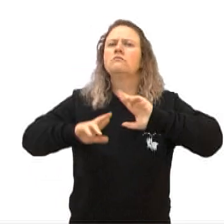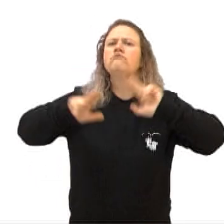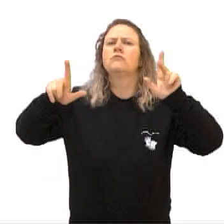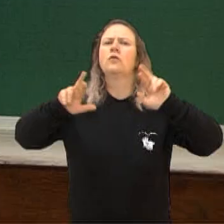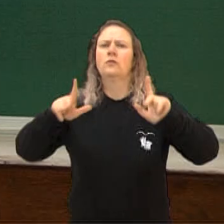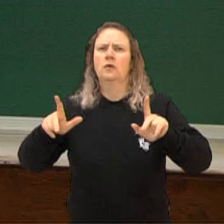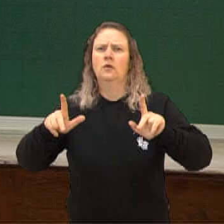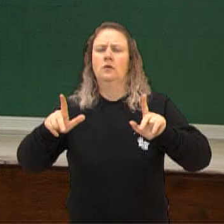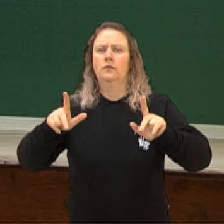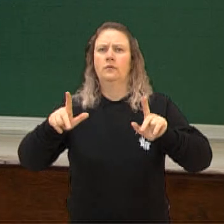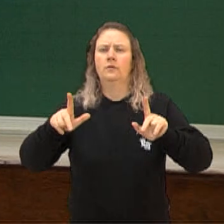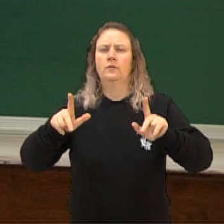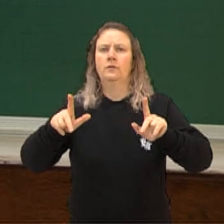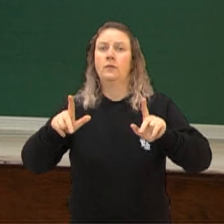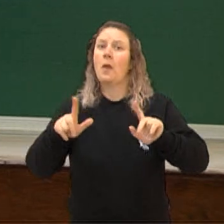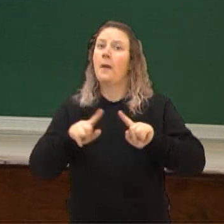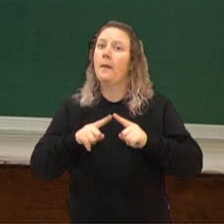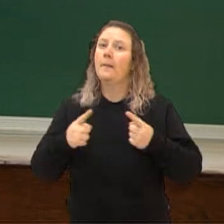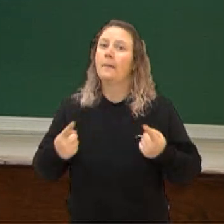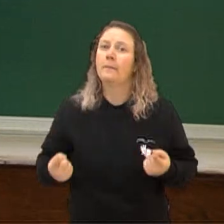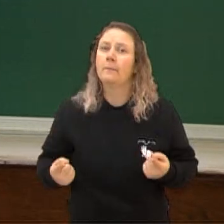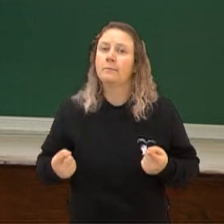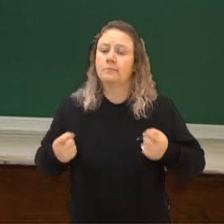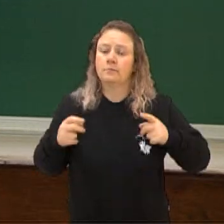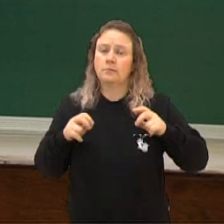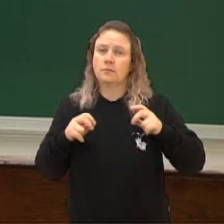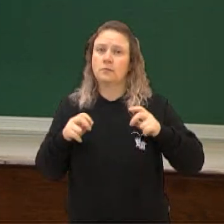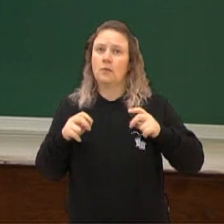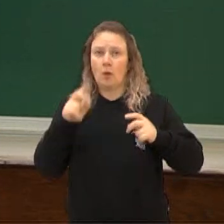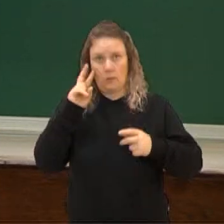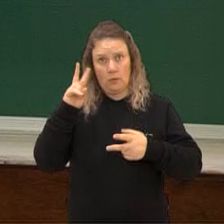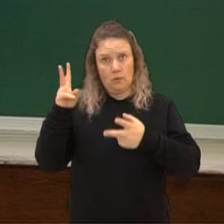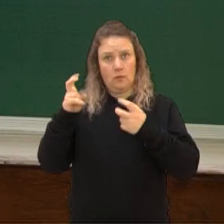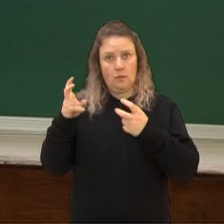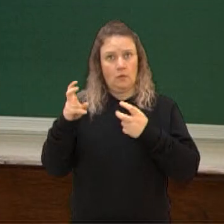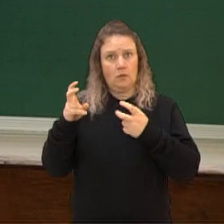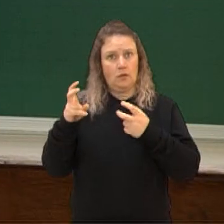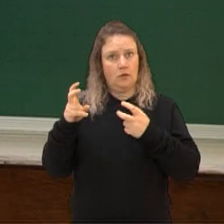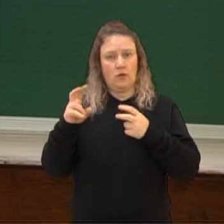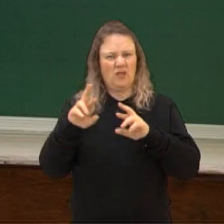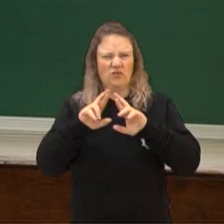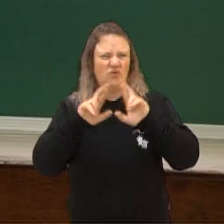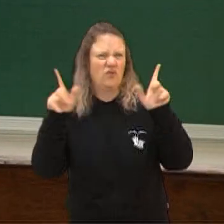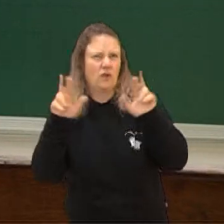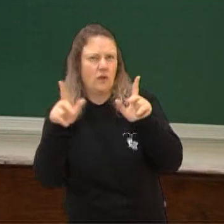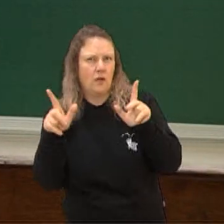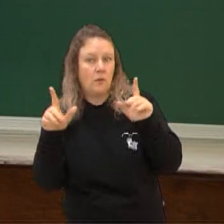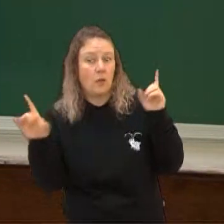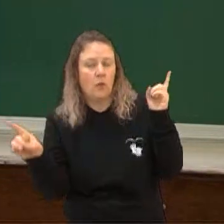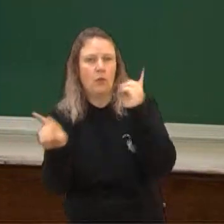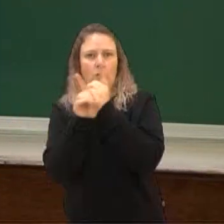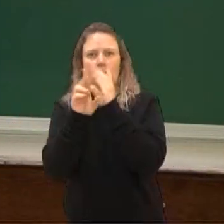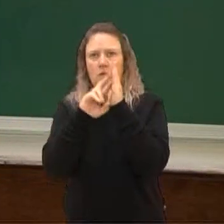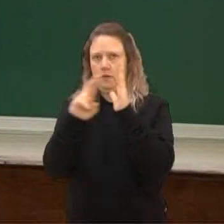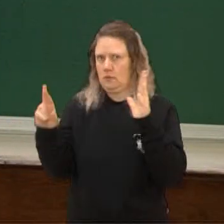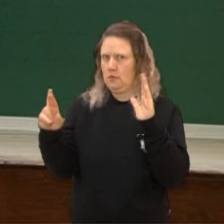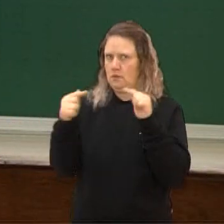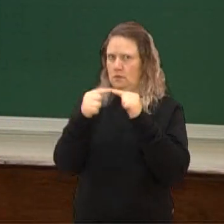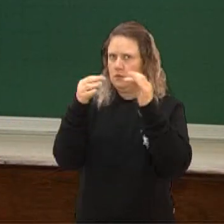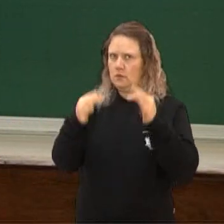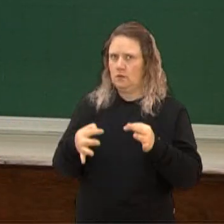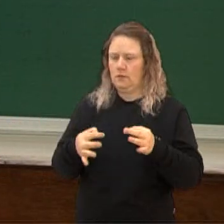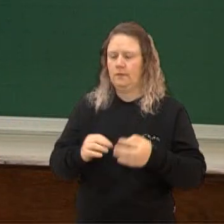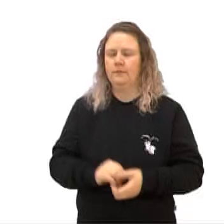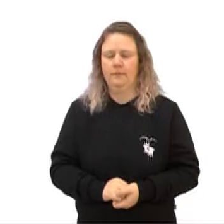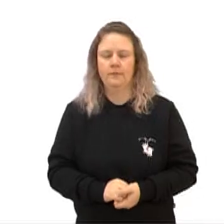mas veja, não vai dar muita diferença para você conseguir chegar na resposta. Lembra? São paralelogramos. Muito